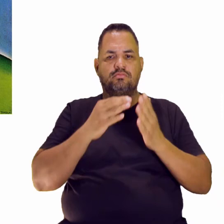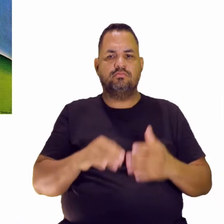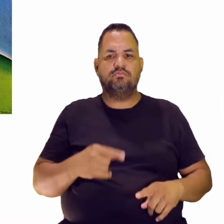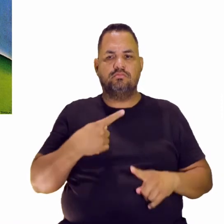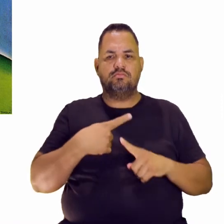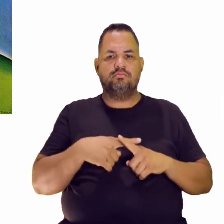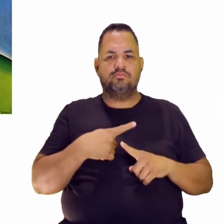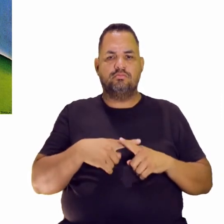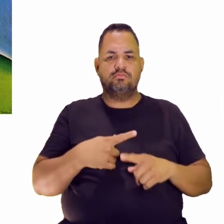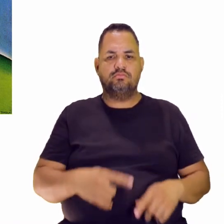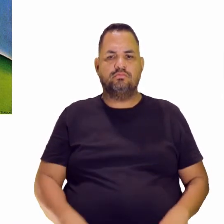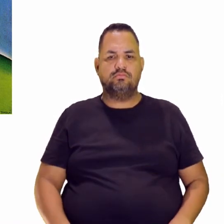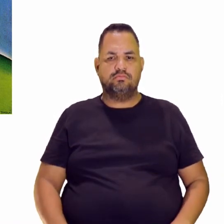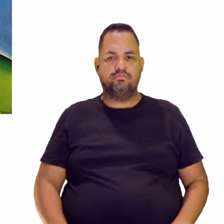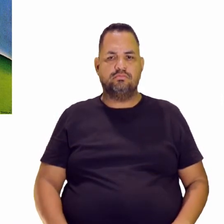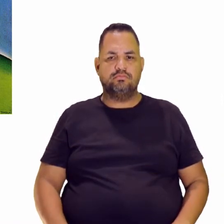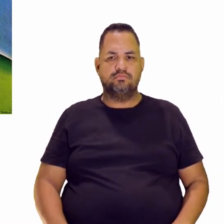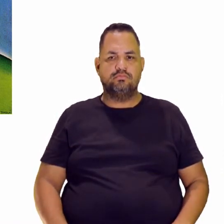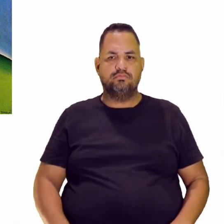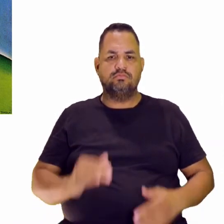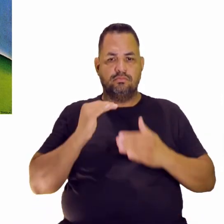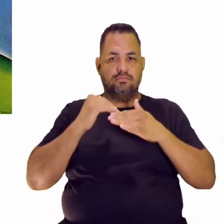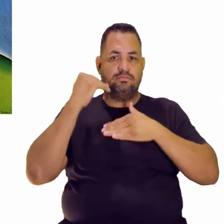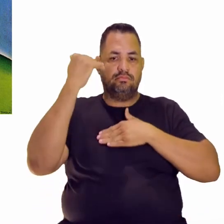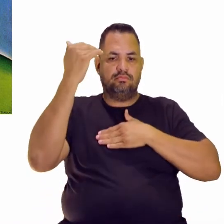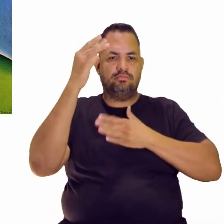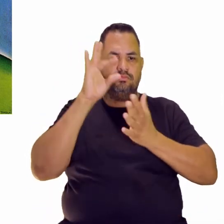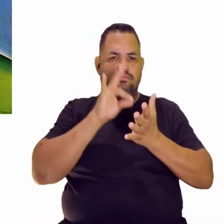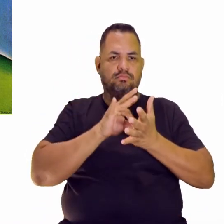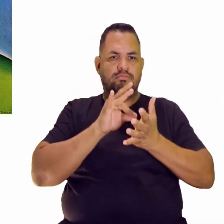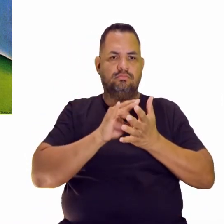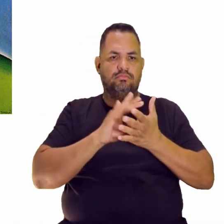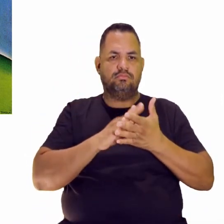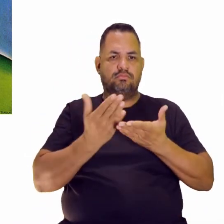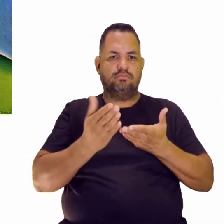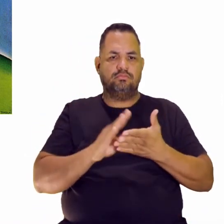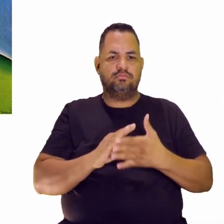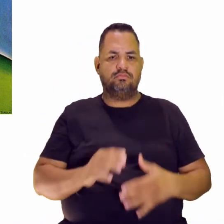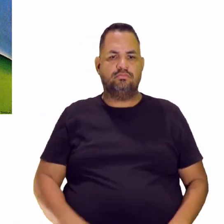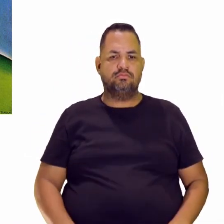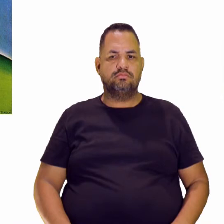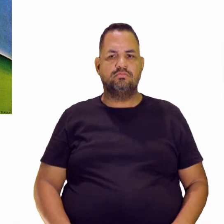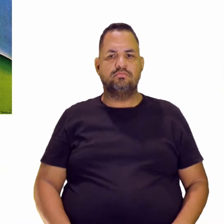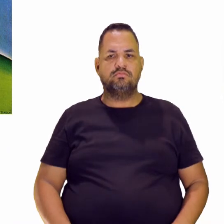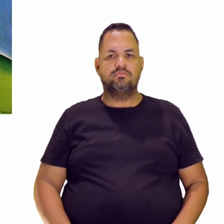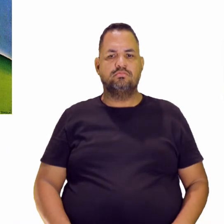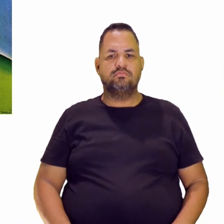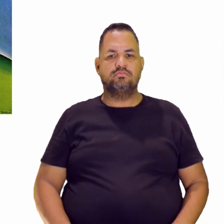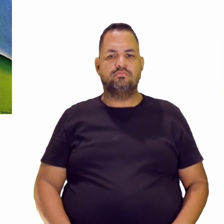porque ele vai além da realidade. Então nós vamos ver que ele se enquadra em mais de um movimento.